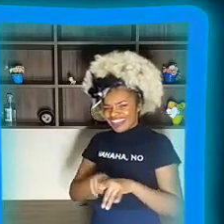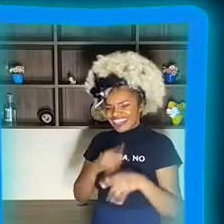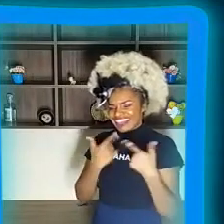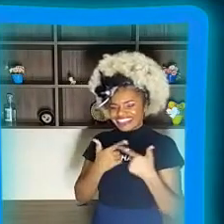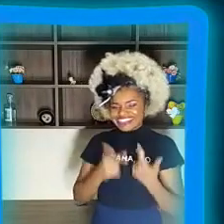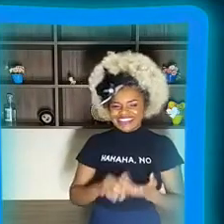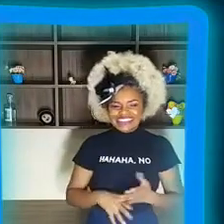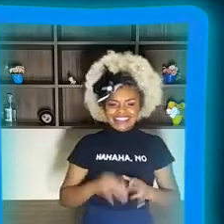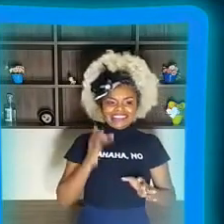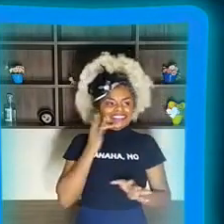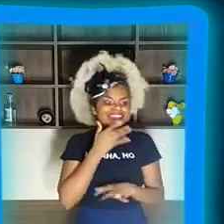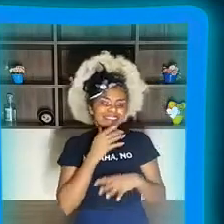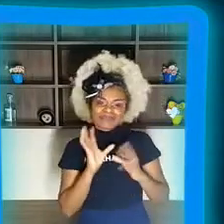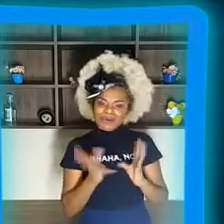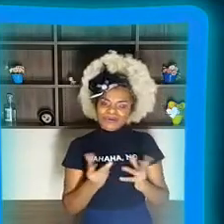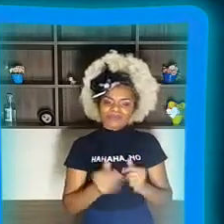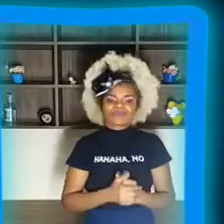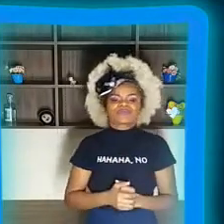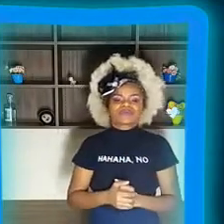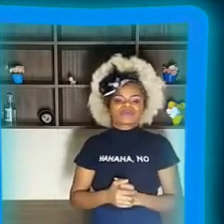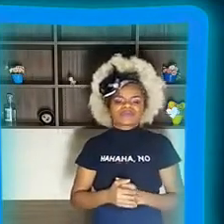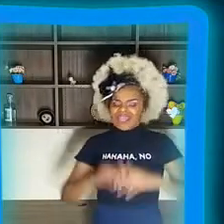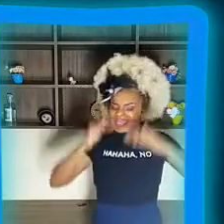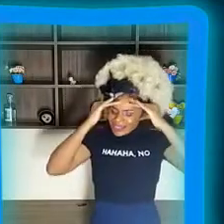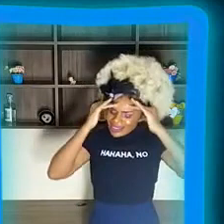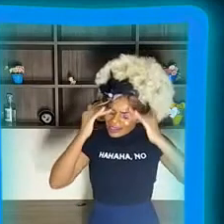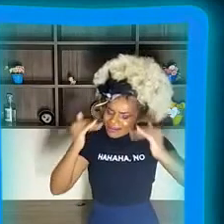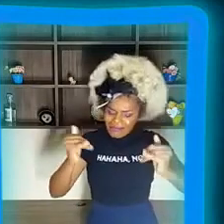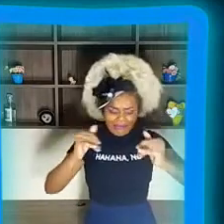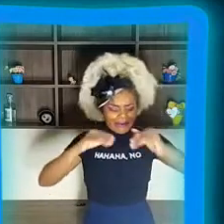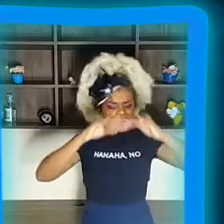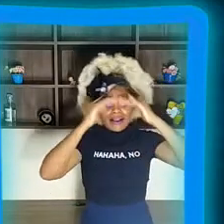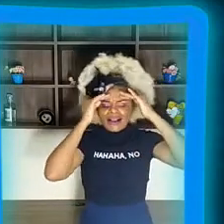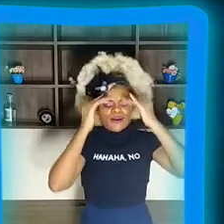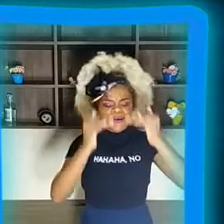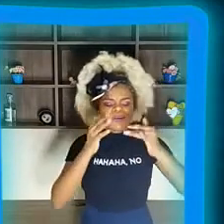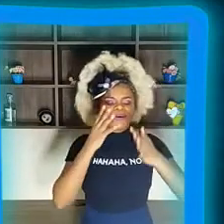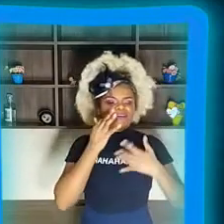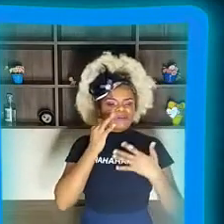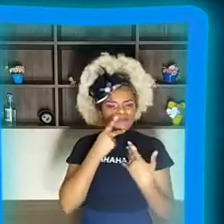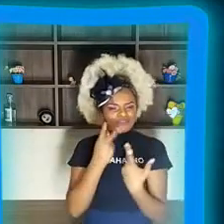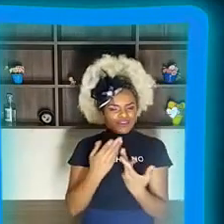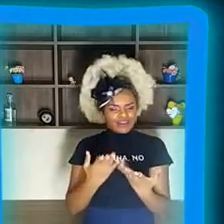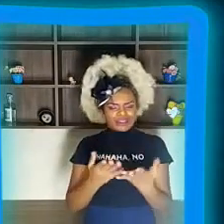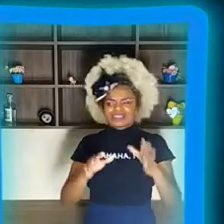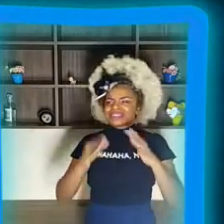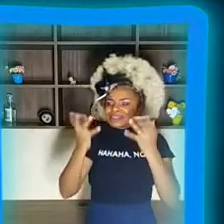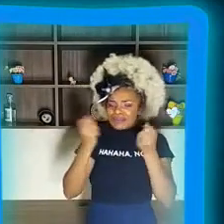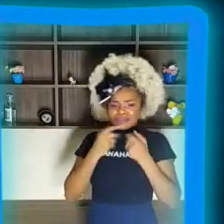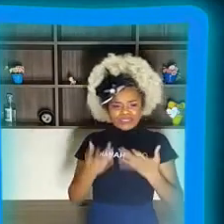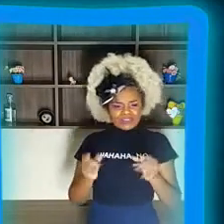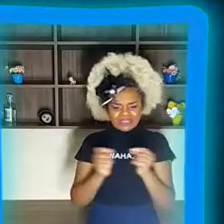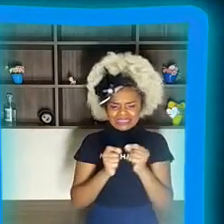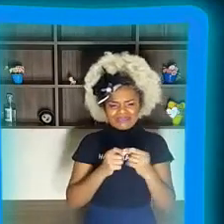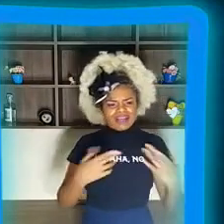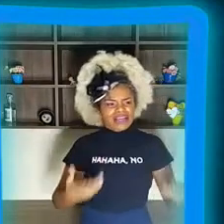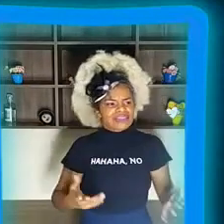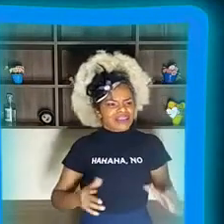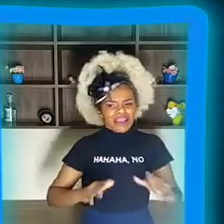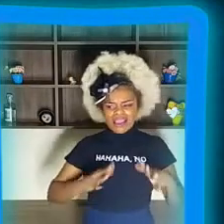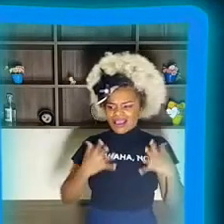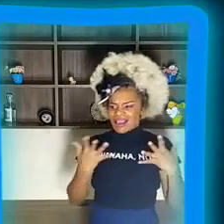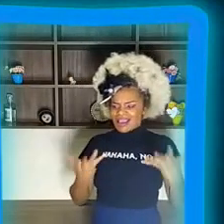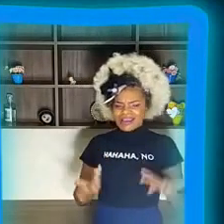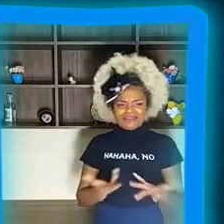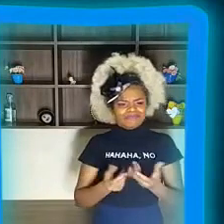Que delícia. Gente, que honra receber vocês. O que vocês fazem é,